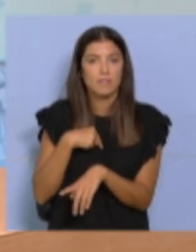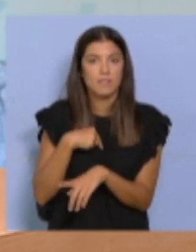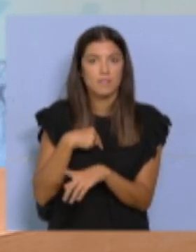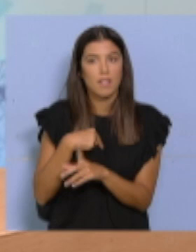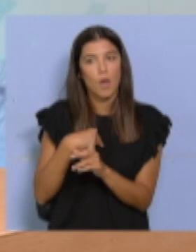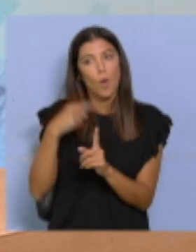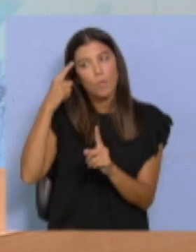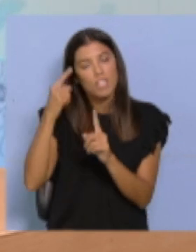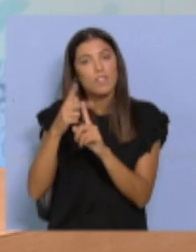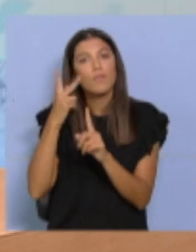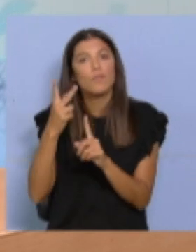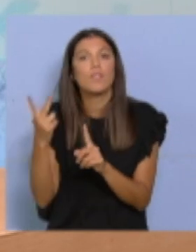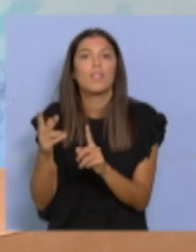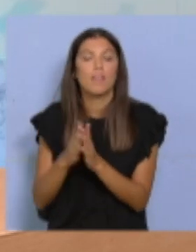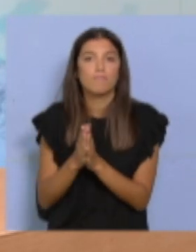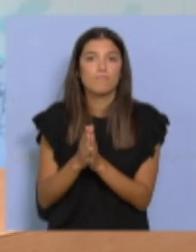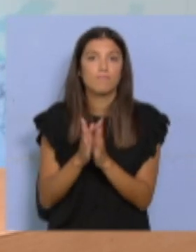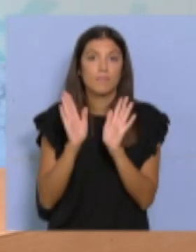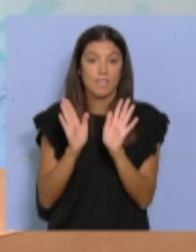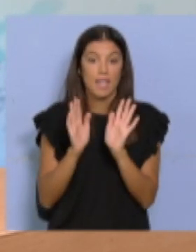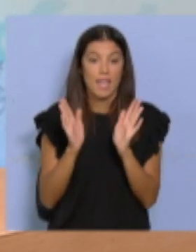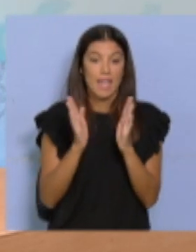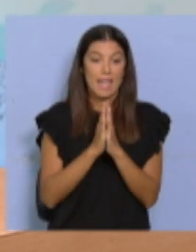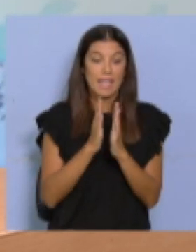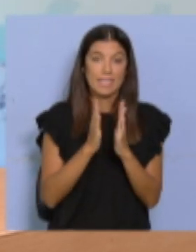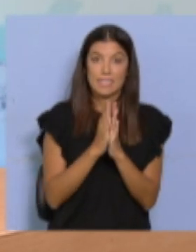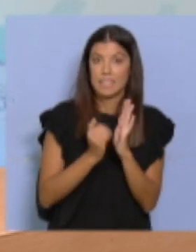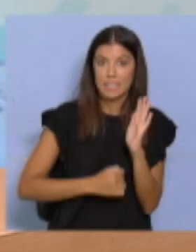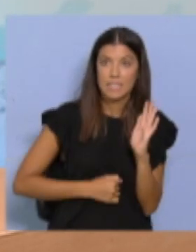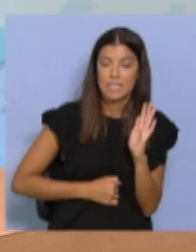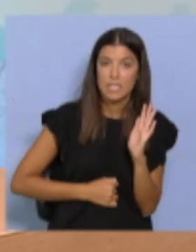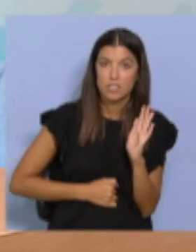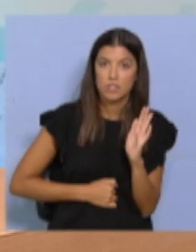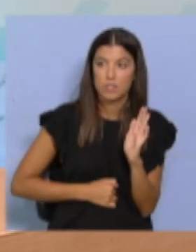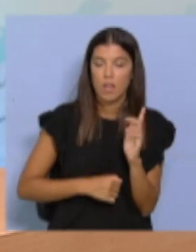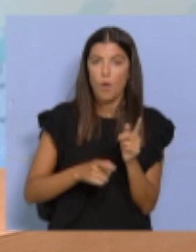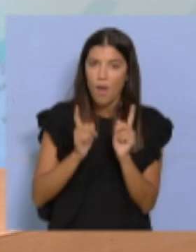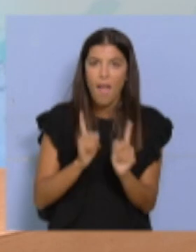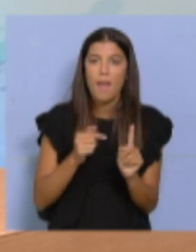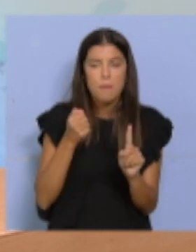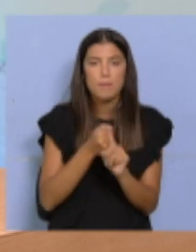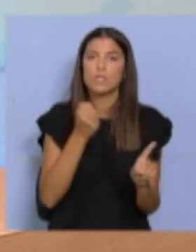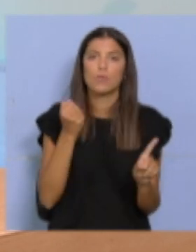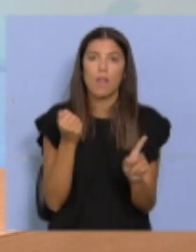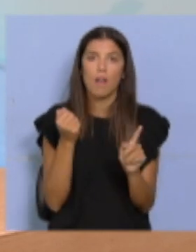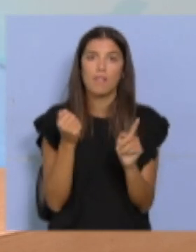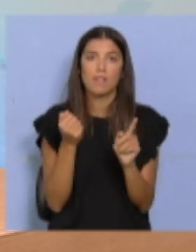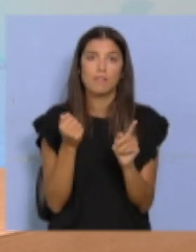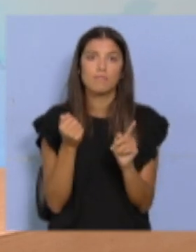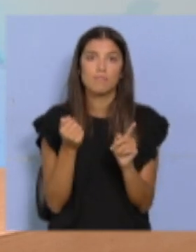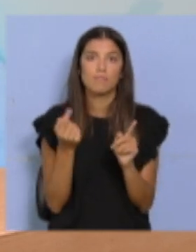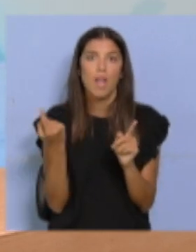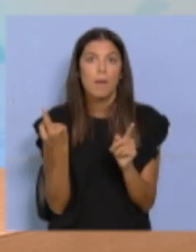de ser. Ser cristão é ser missionário por excelência. A igreja ou é missionário ou então não é a igreja. E então essa tem que